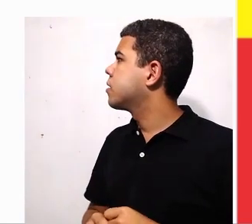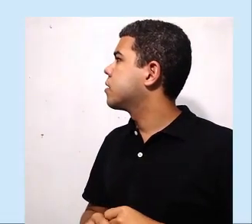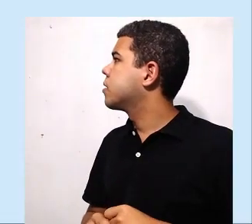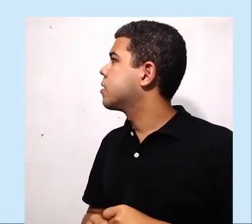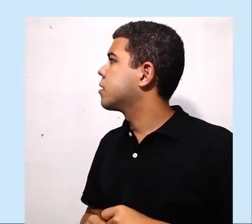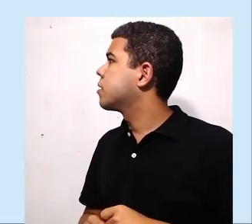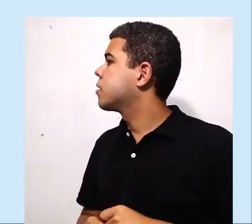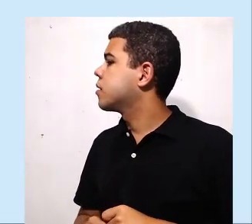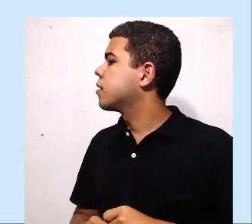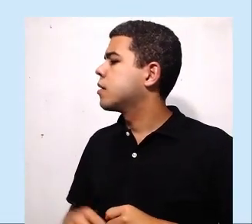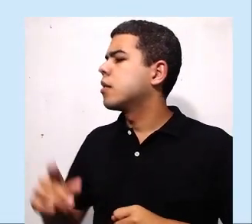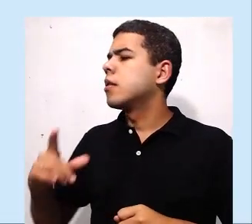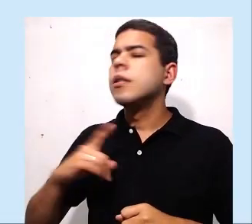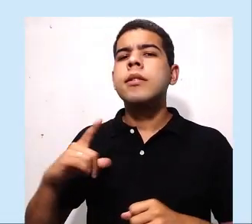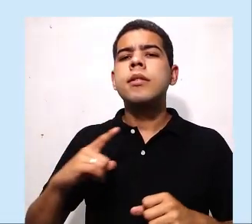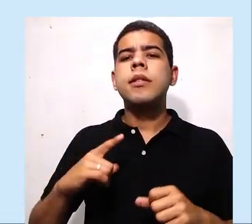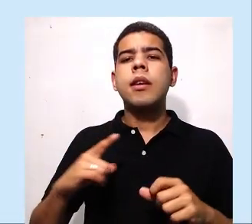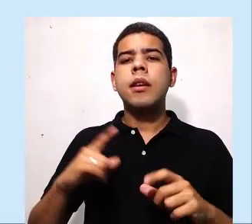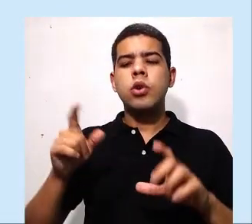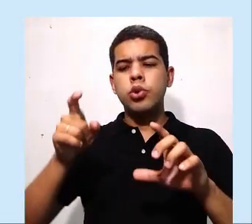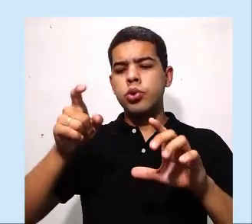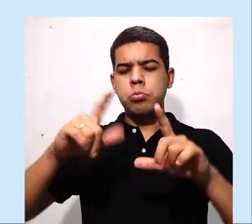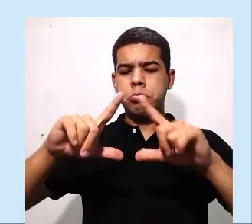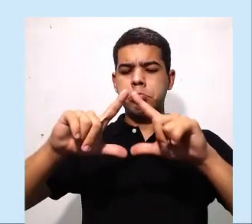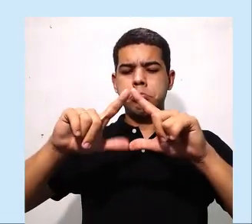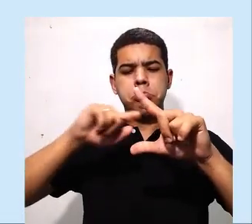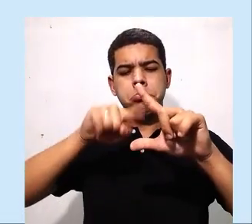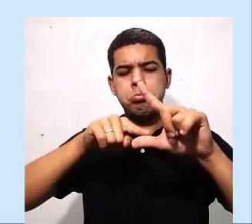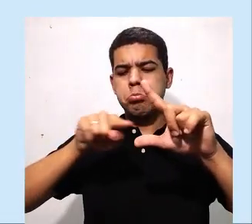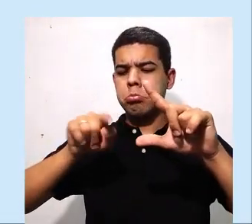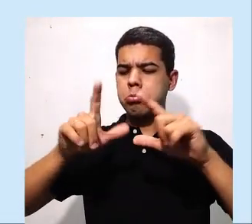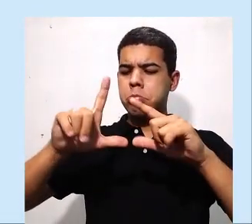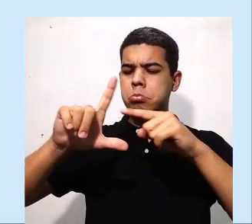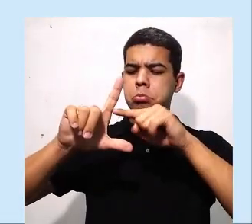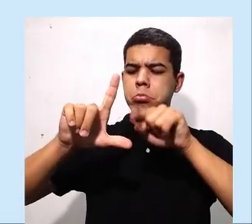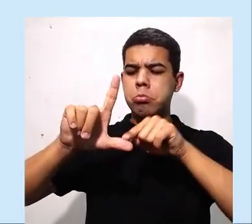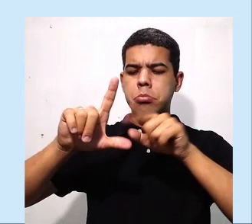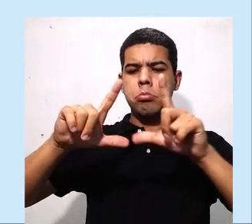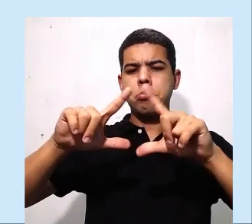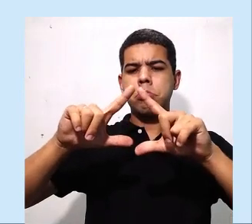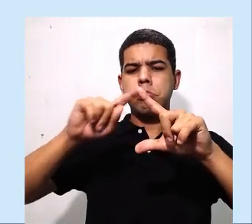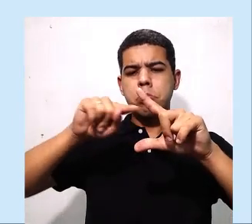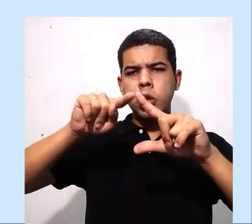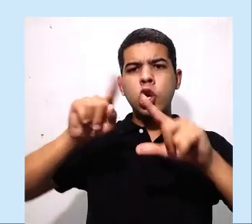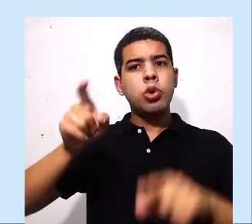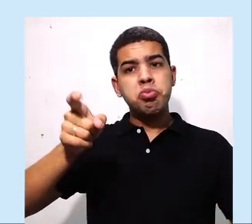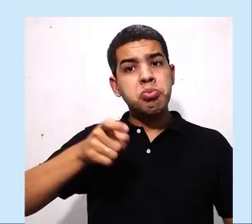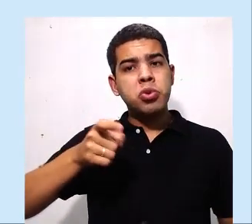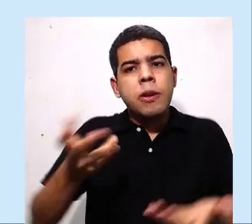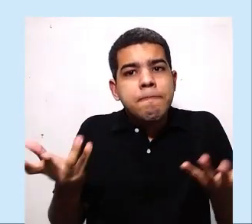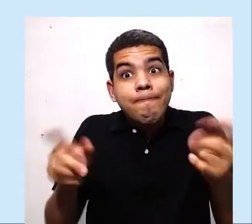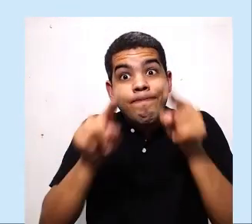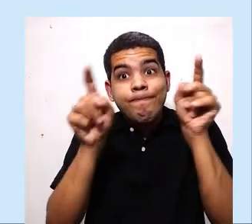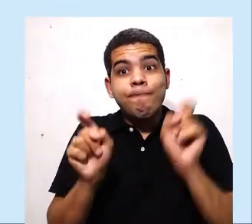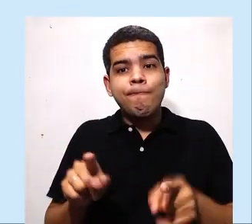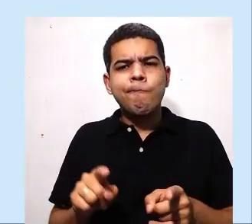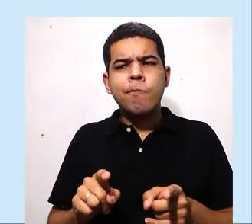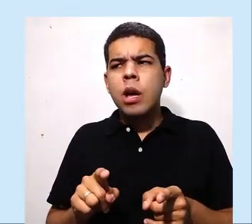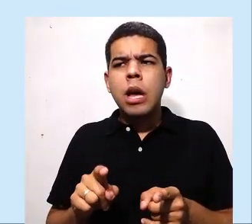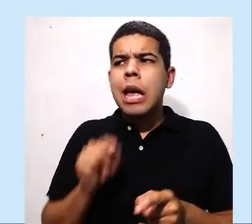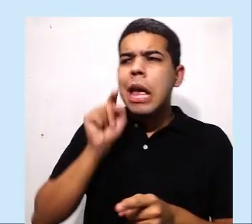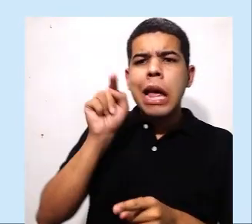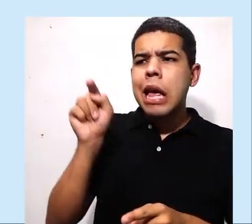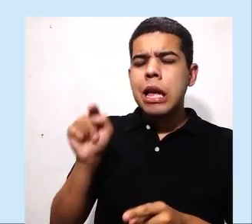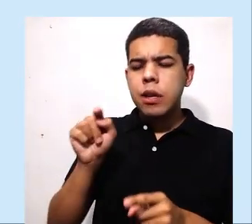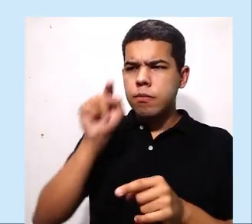aqui. Quando eu tenho um triângulo onde todos os ângulos eles medem a mesma coisa, então, nesse caso aí, você